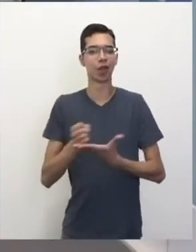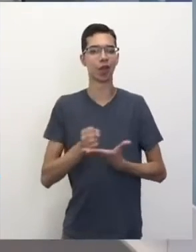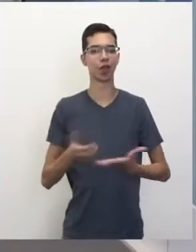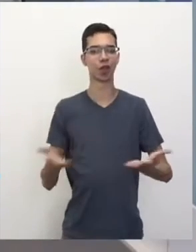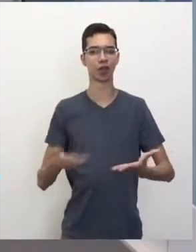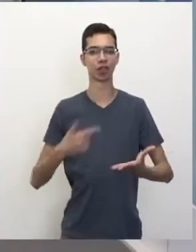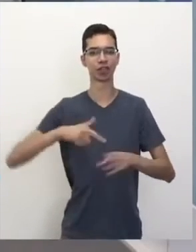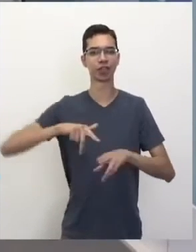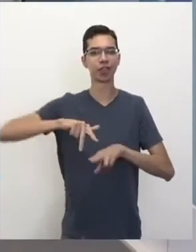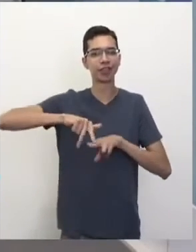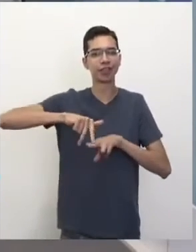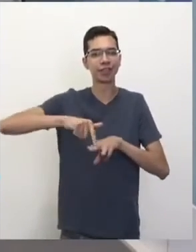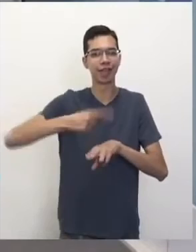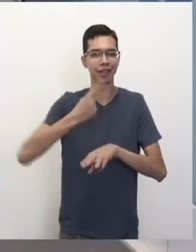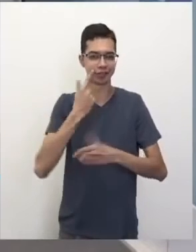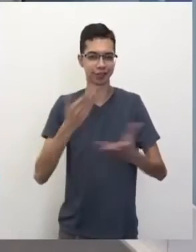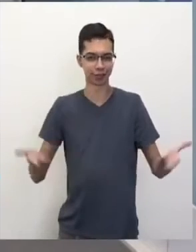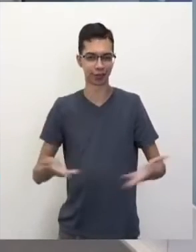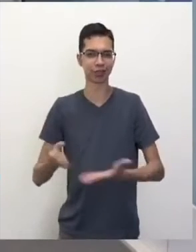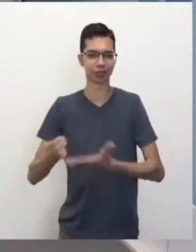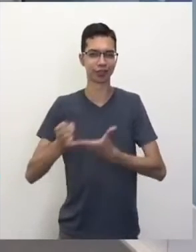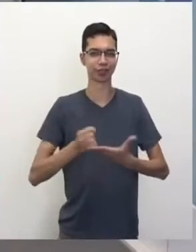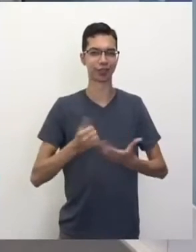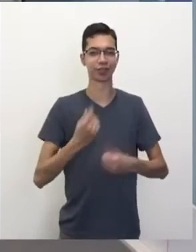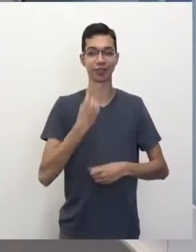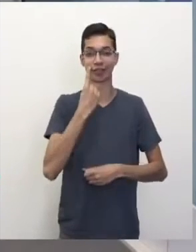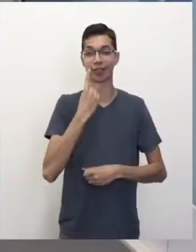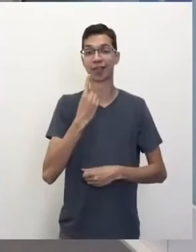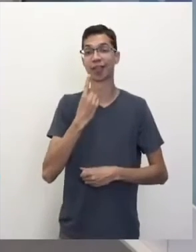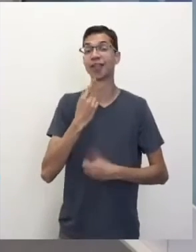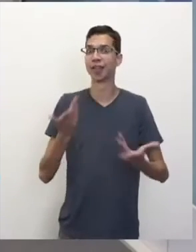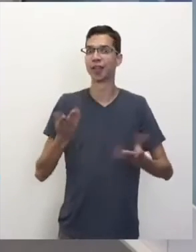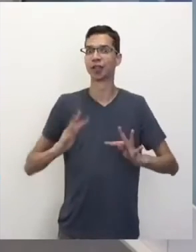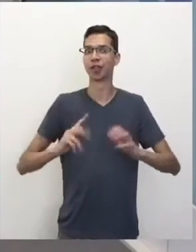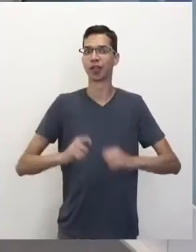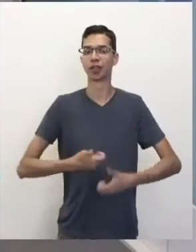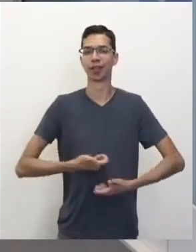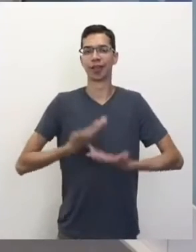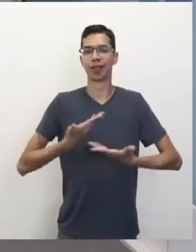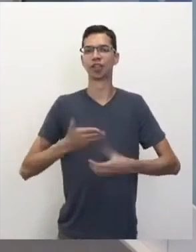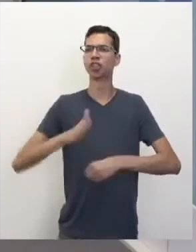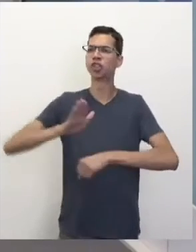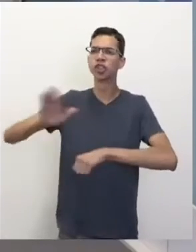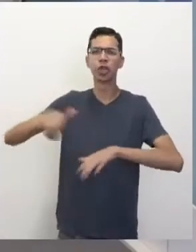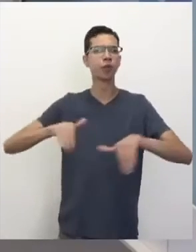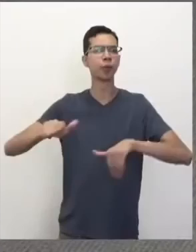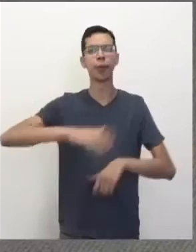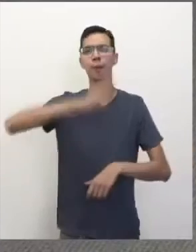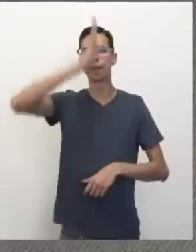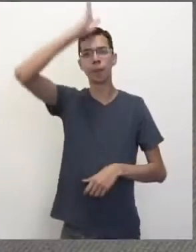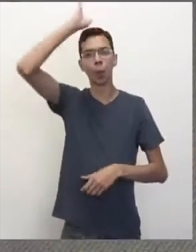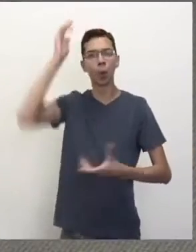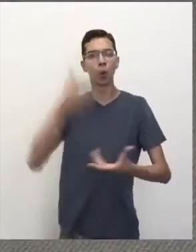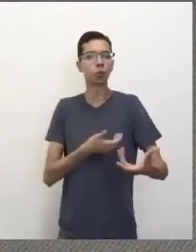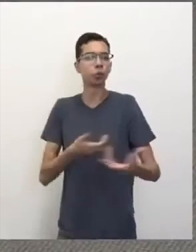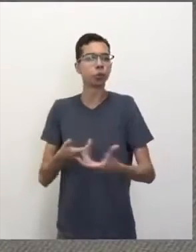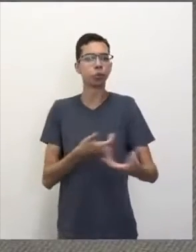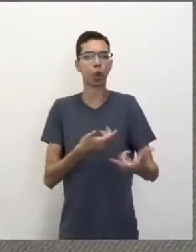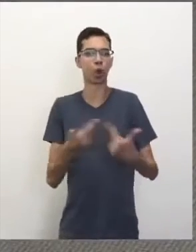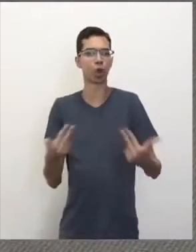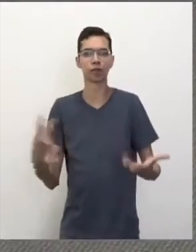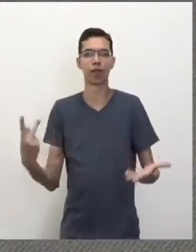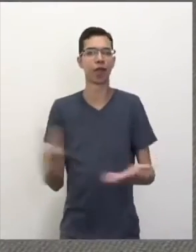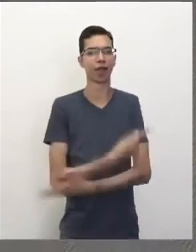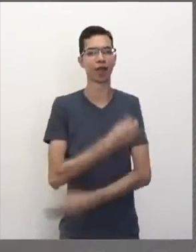Essa eu quero ver. Eu trouxe um skate aqui hoje, ó lá. Tá todo mundo... Já chama o bombeiro, né? Caso aconteça alguma coisa. Então eu